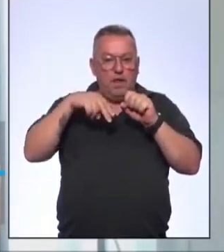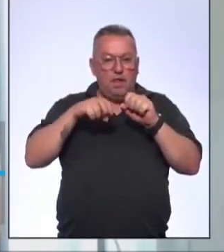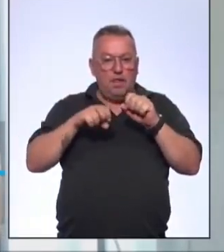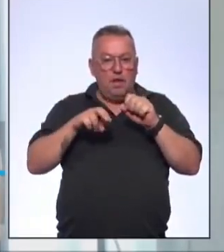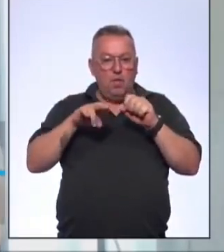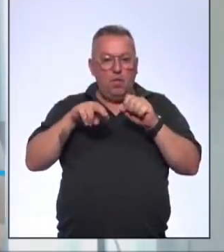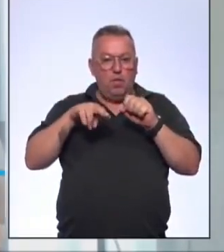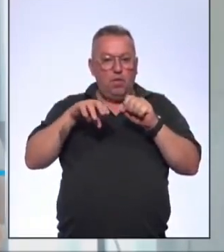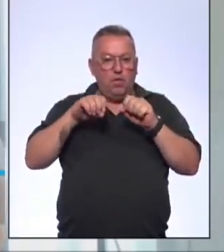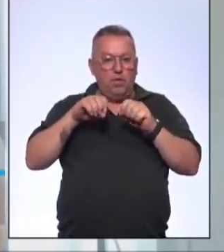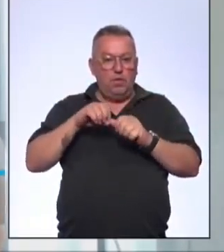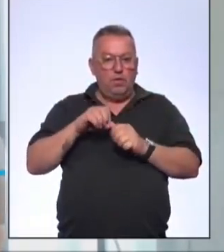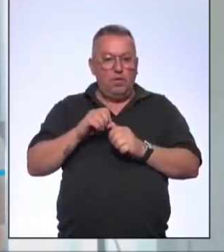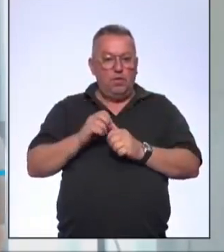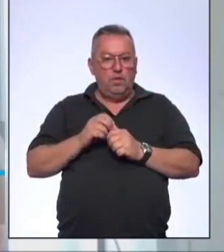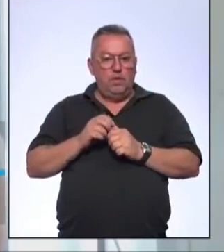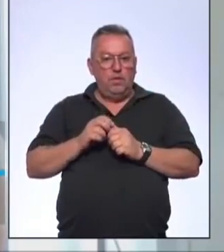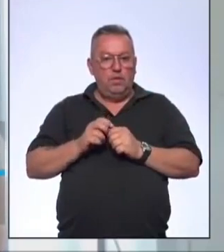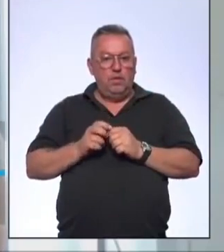neurônios.